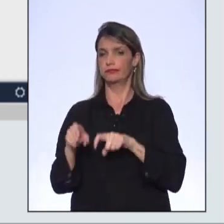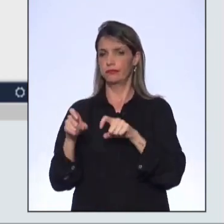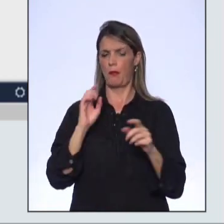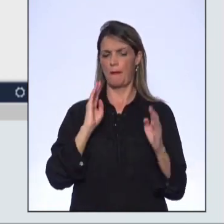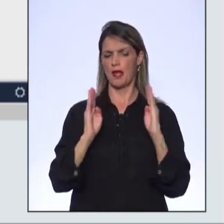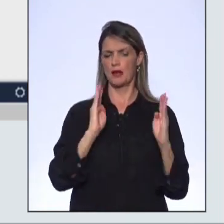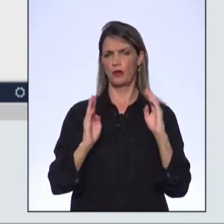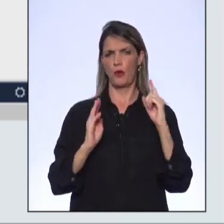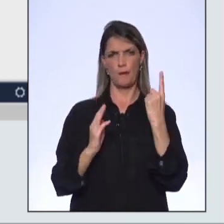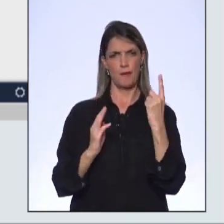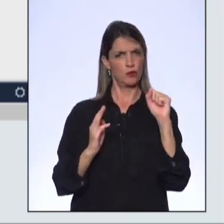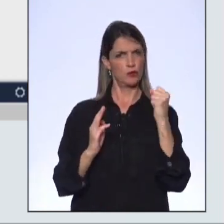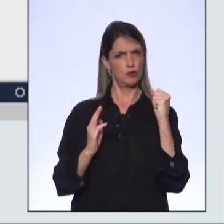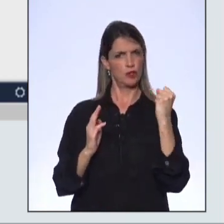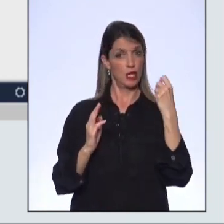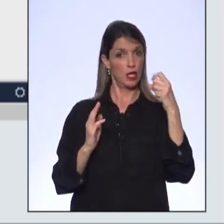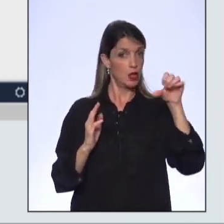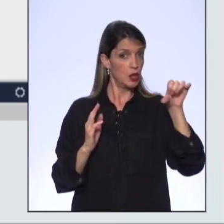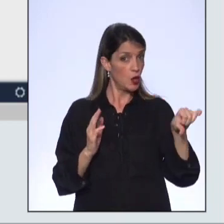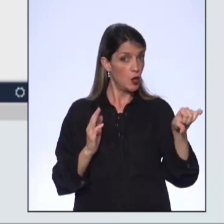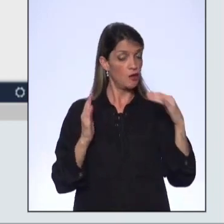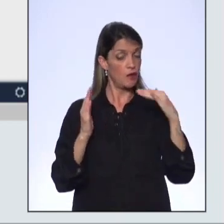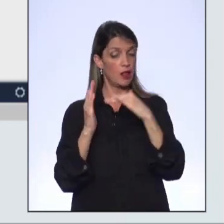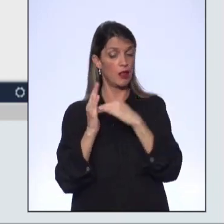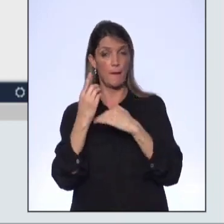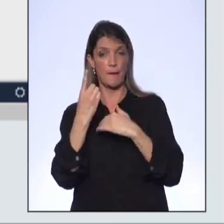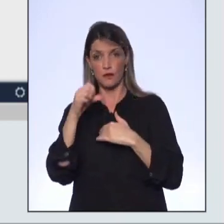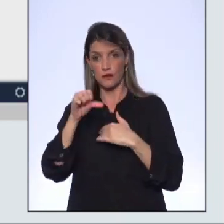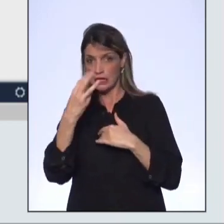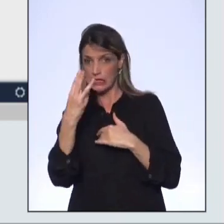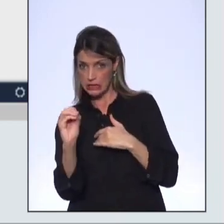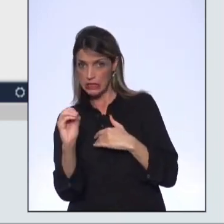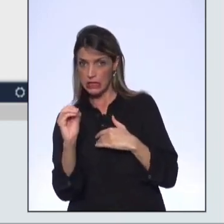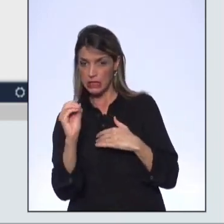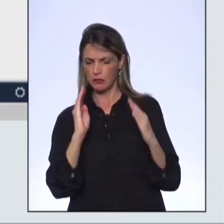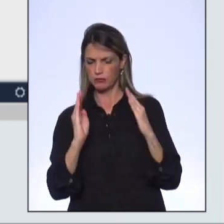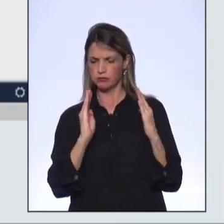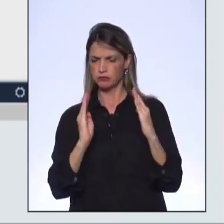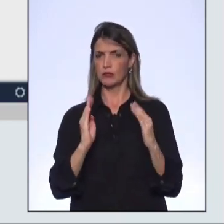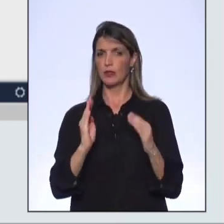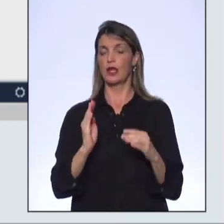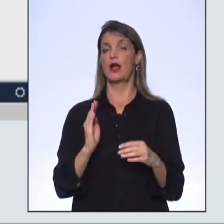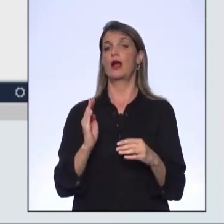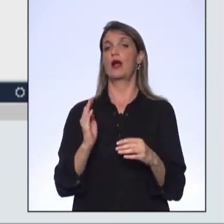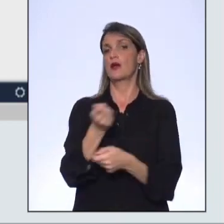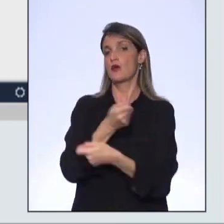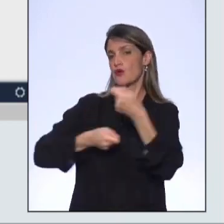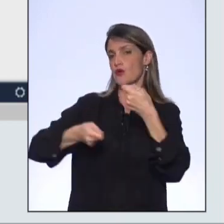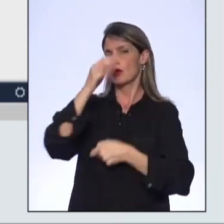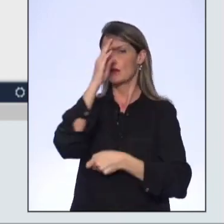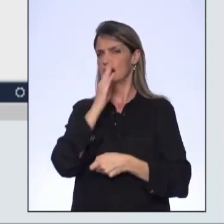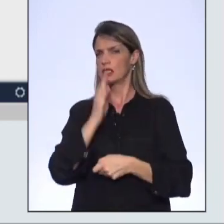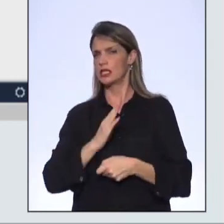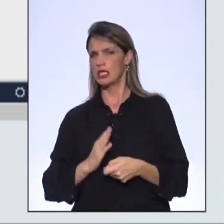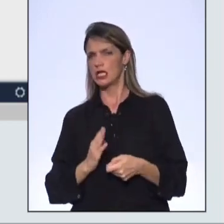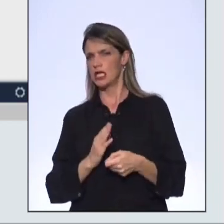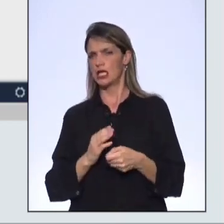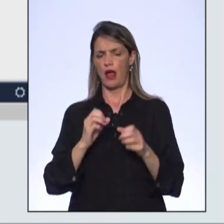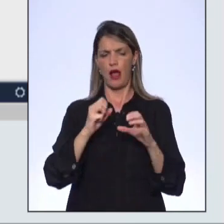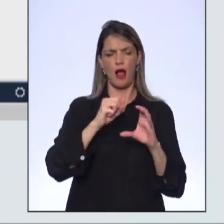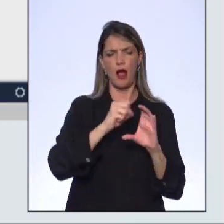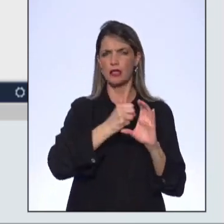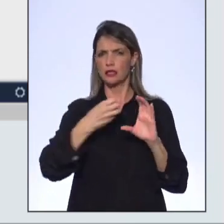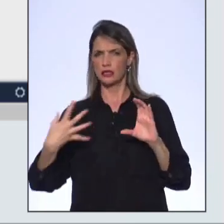de 1889 até 1930, a economia brasileira manteve as velhas características do